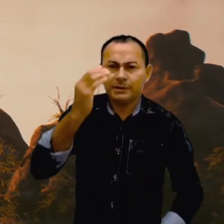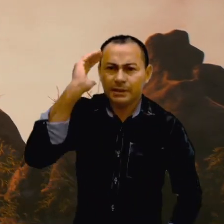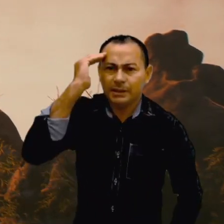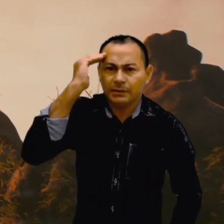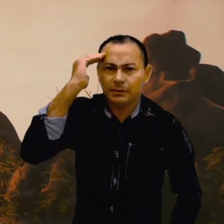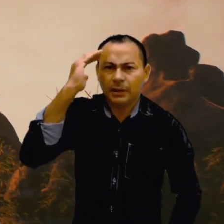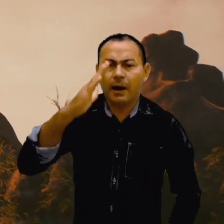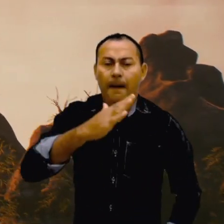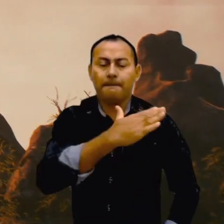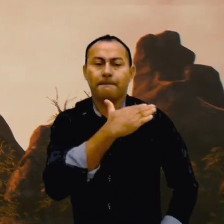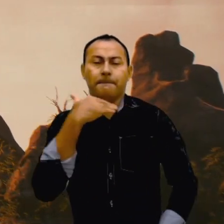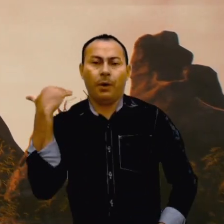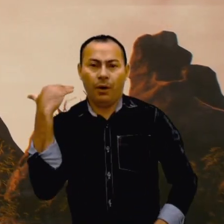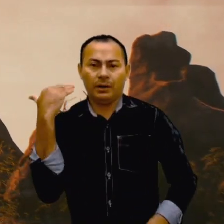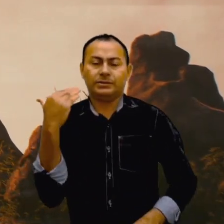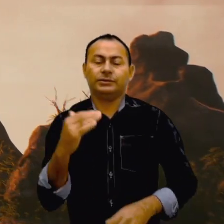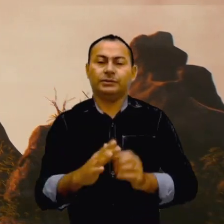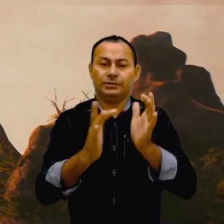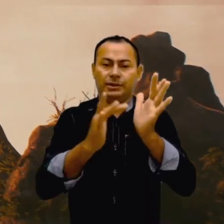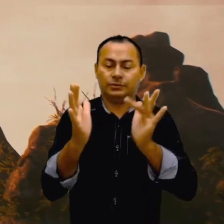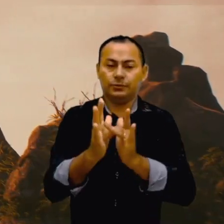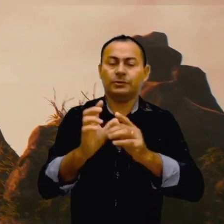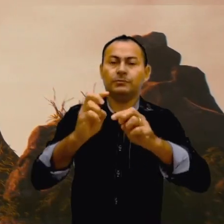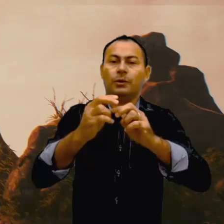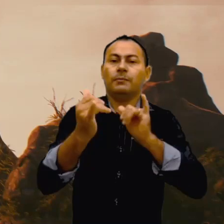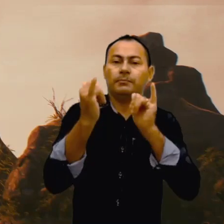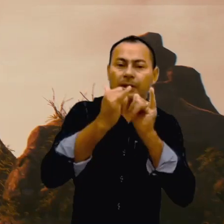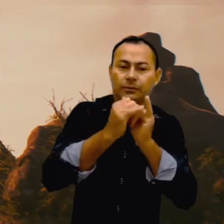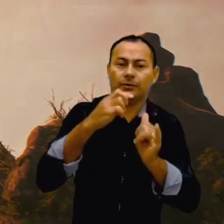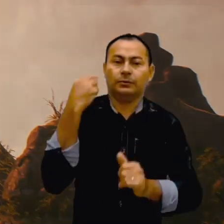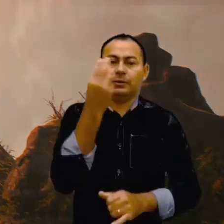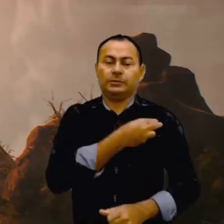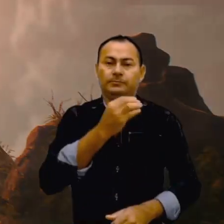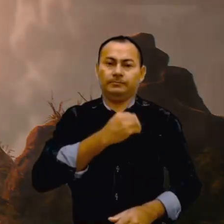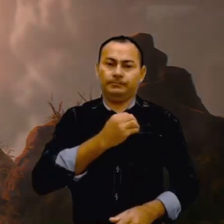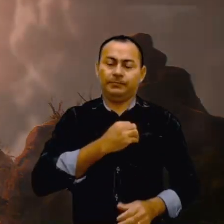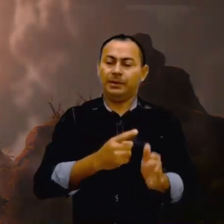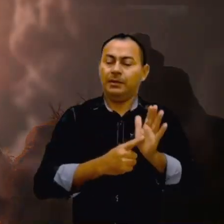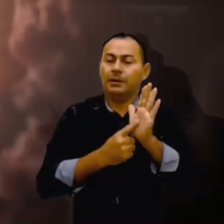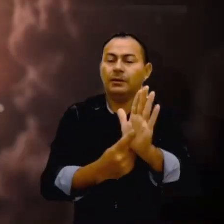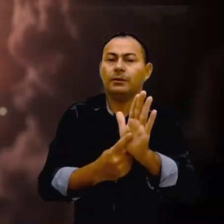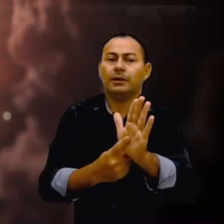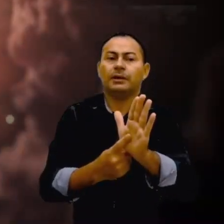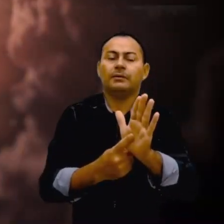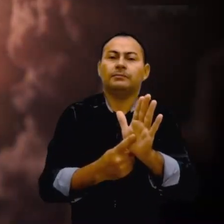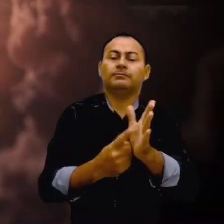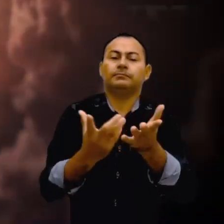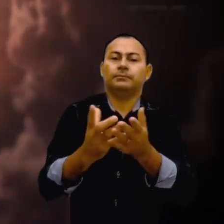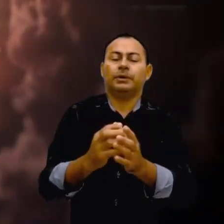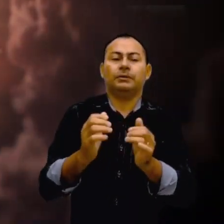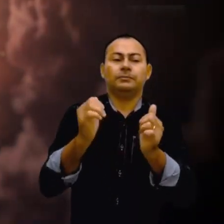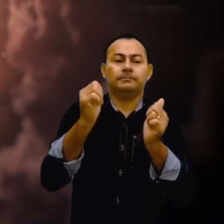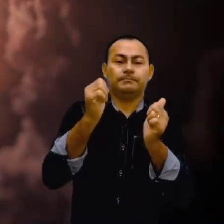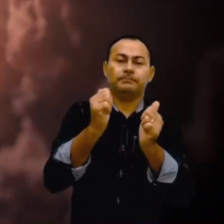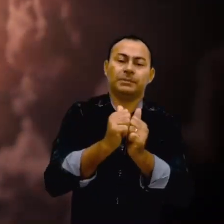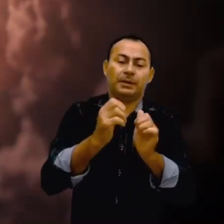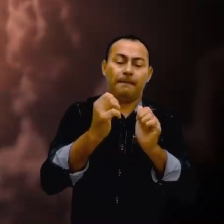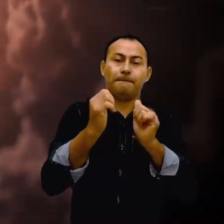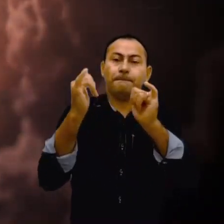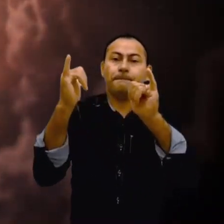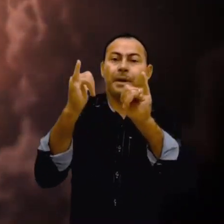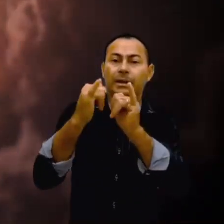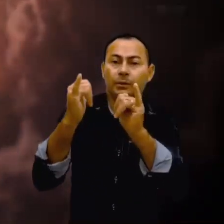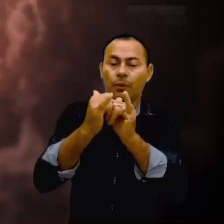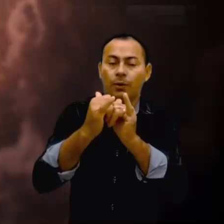compreende como a morte de Jesus se aplica aos nossos pecados, sabe que ela representa o preço pago, a pena removida